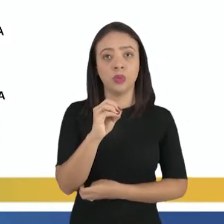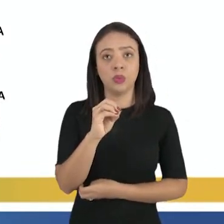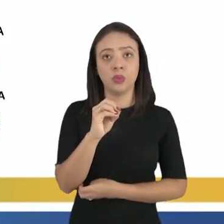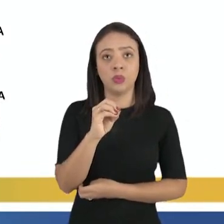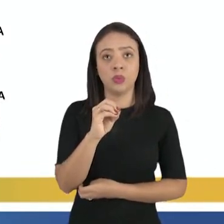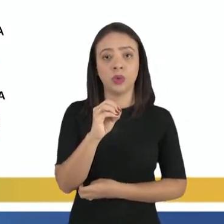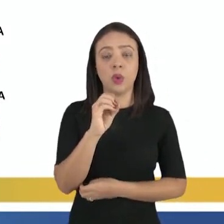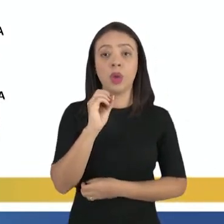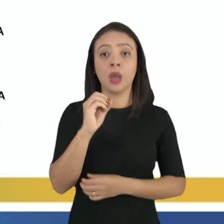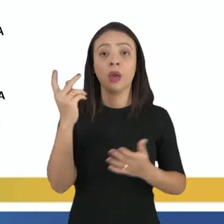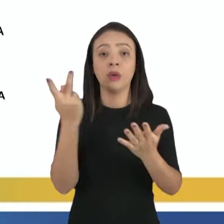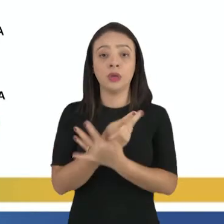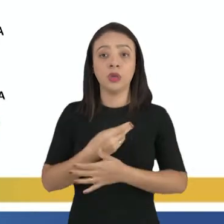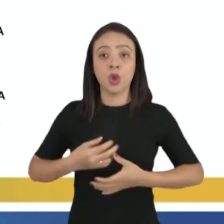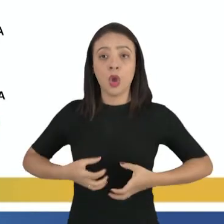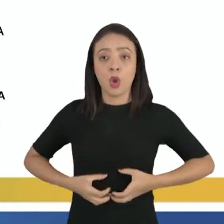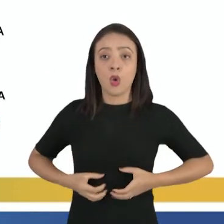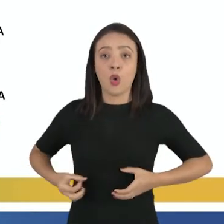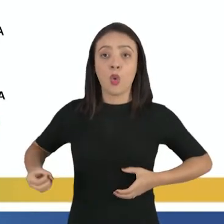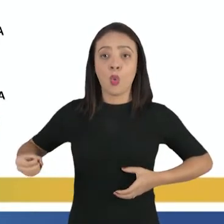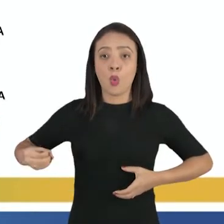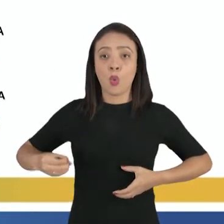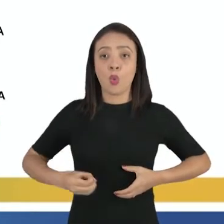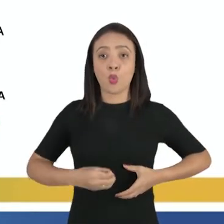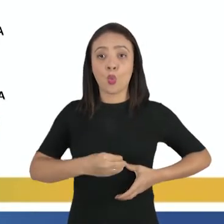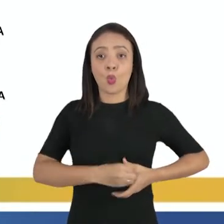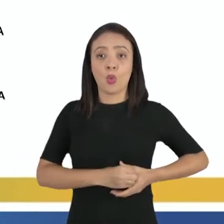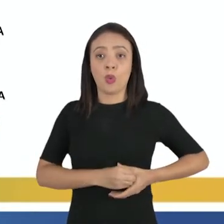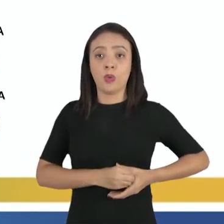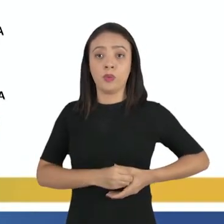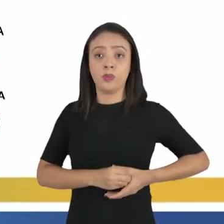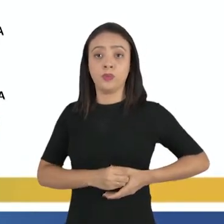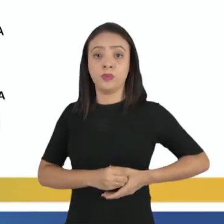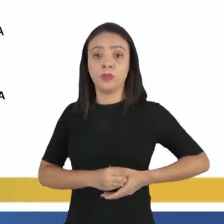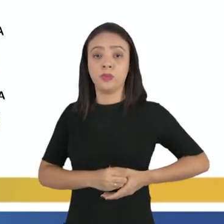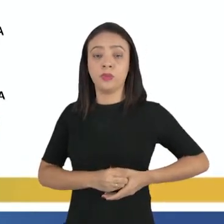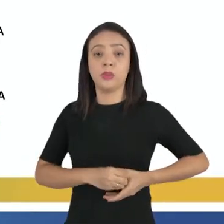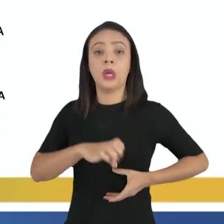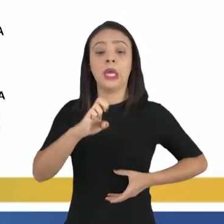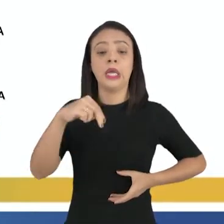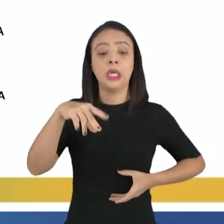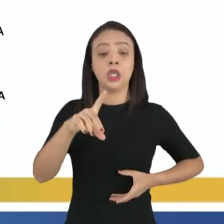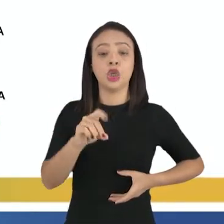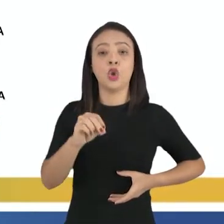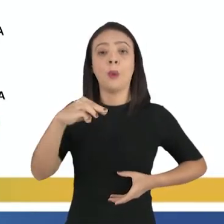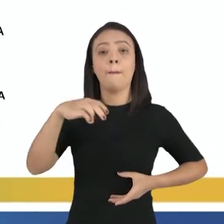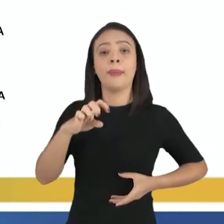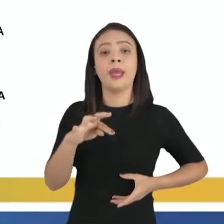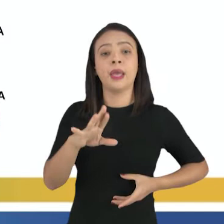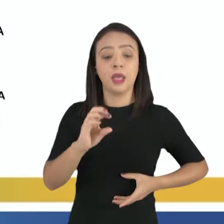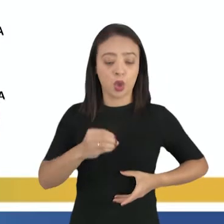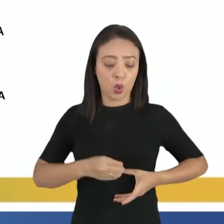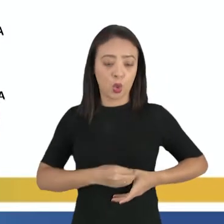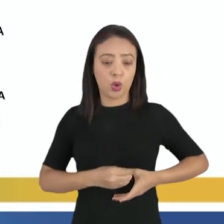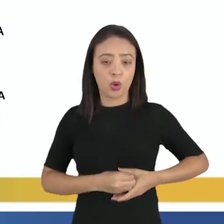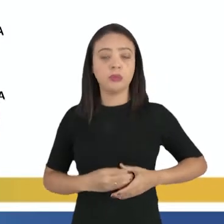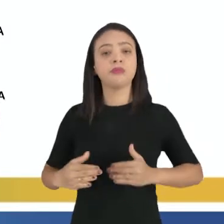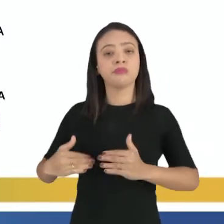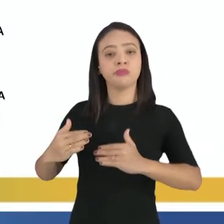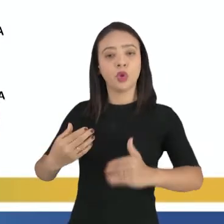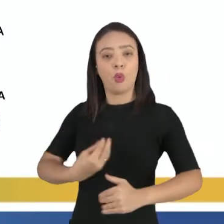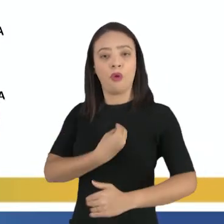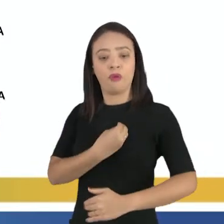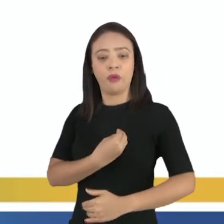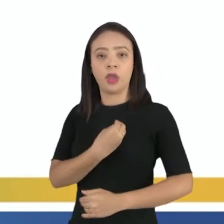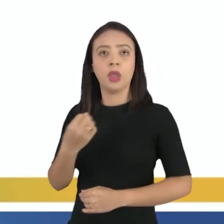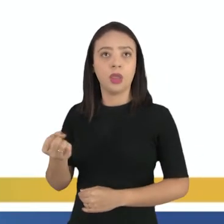adere à parede uterina, ele se fixa a essa parede uterina, né, o que nós chamamos de endométrio, e se torna um novo ser, ok? Então,